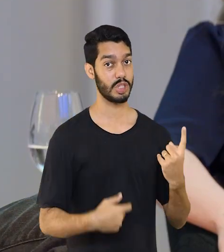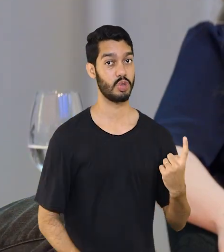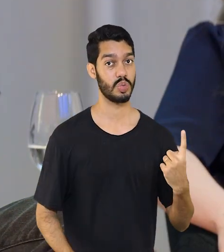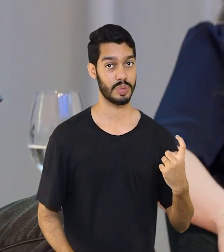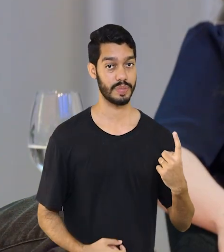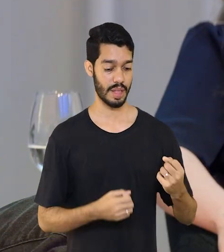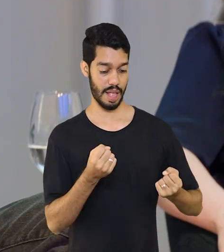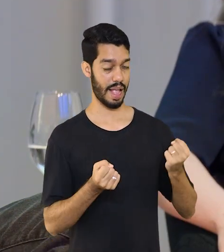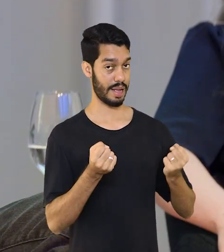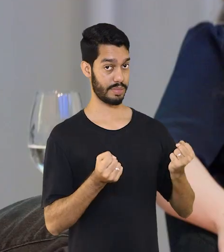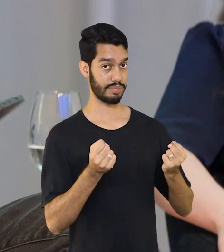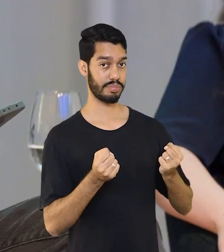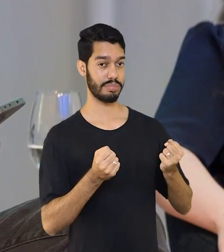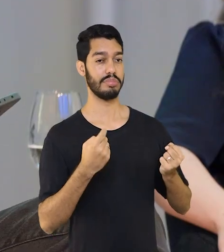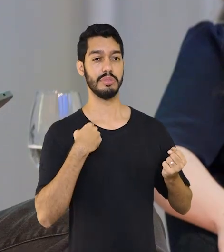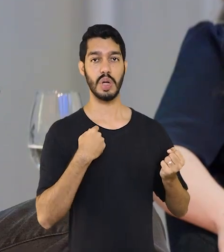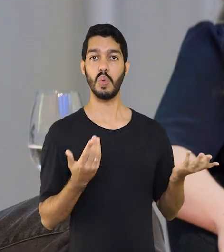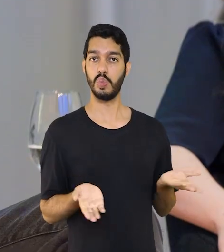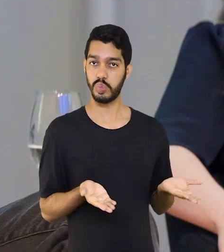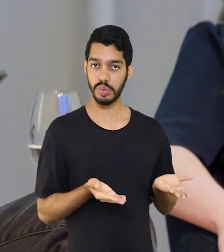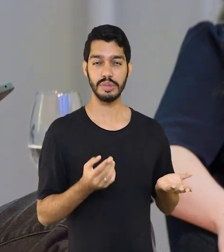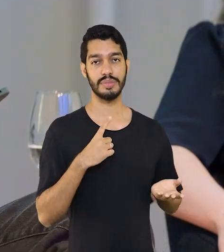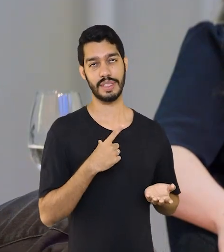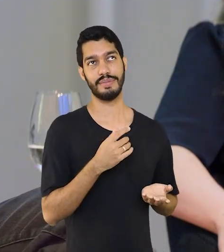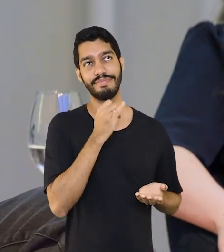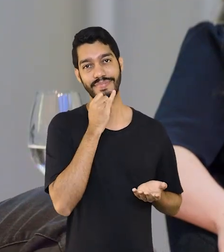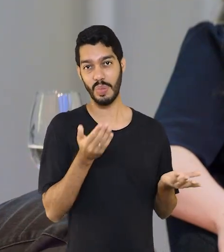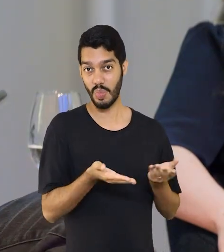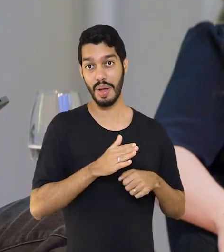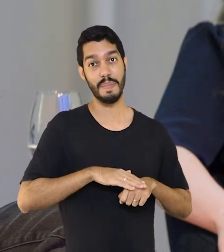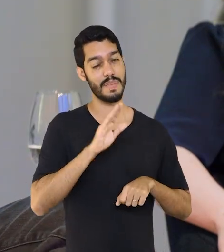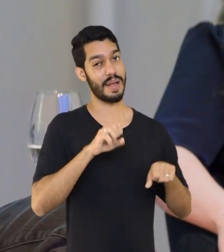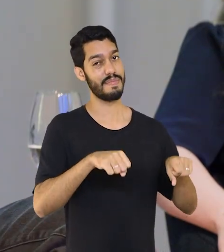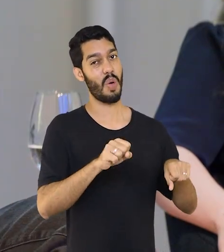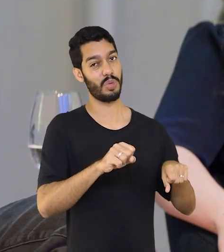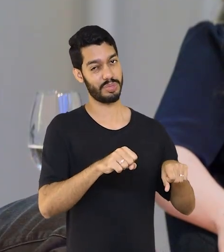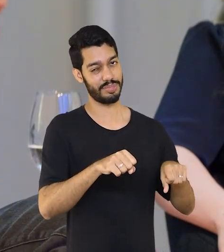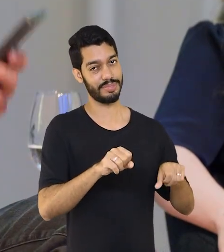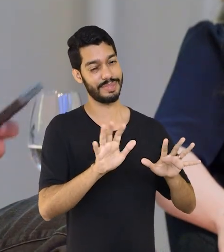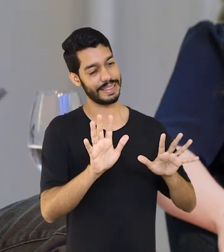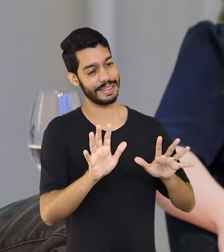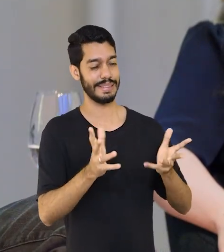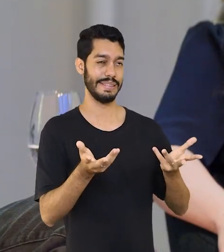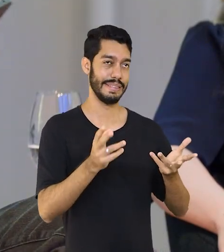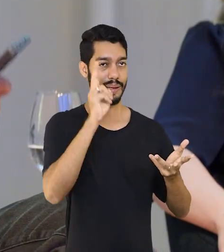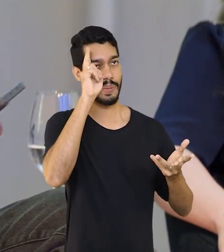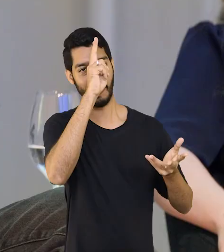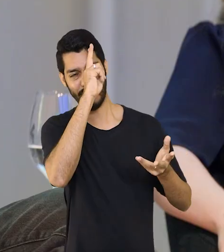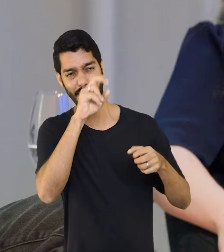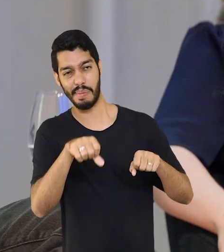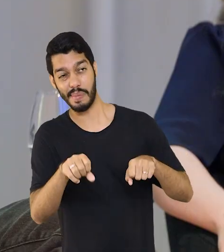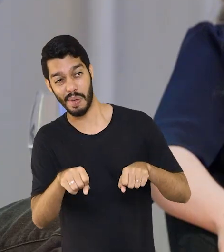o carro, que hoje em dia, mais recentemente, a moto. É uma outra discussão, não vou entrar nessa discussão aqui do